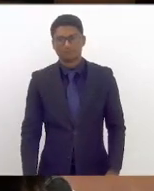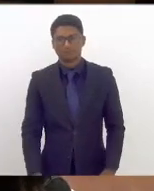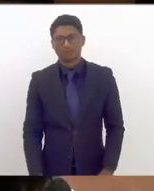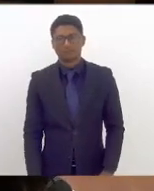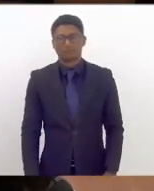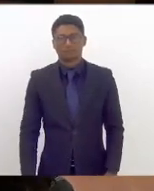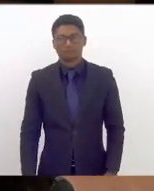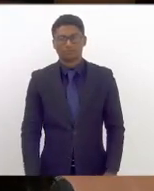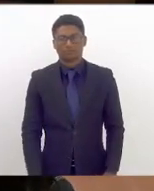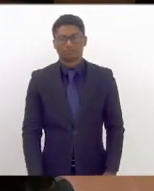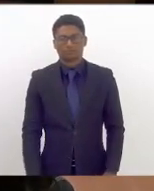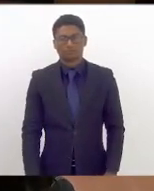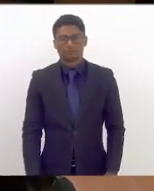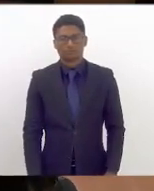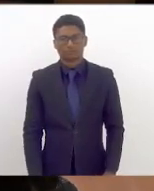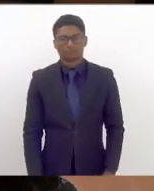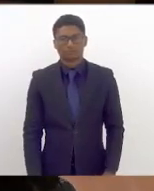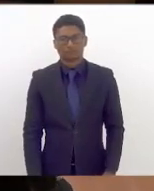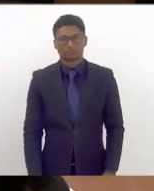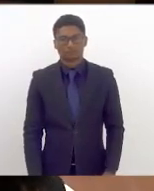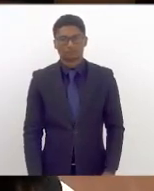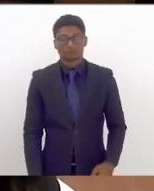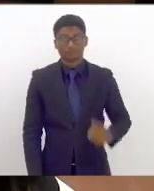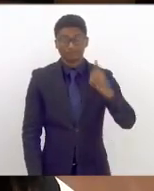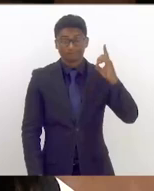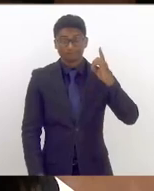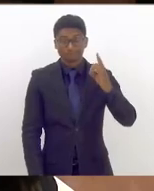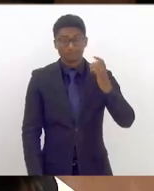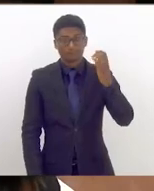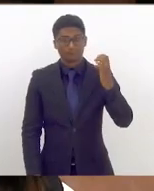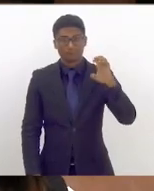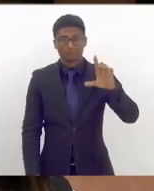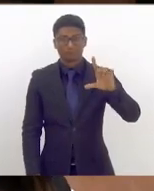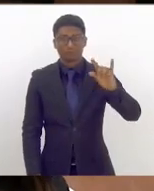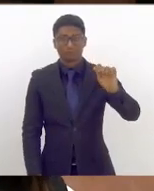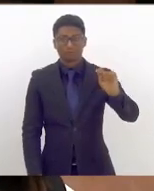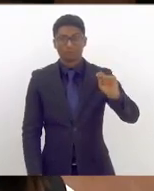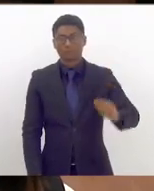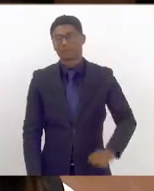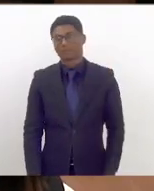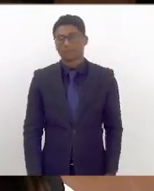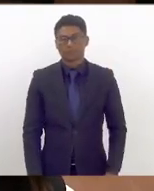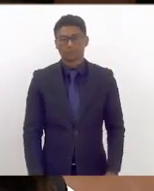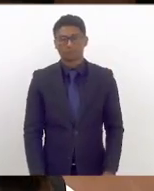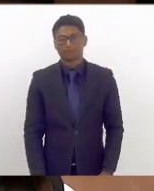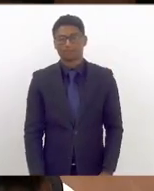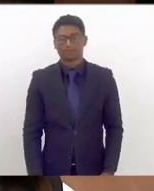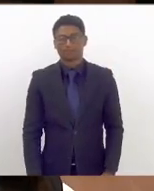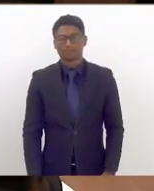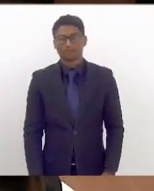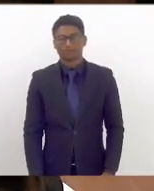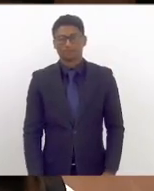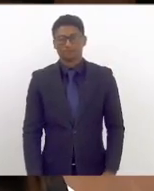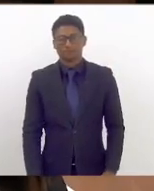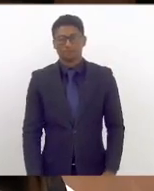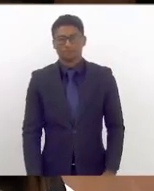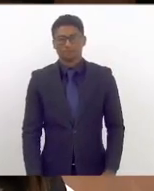Baltazar deputada Célia Jordão deputada Célia Jordão